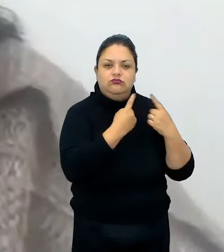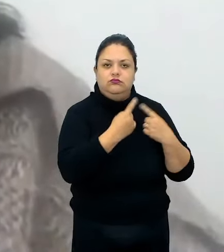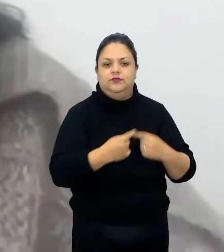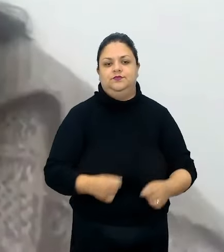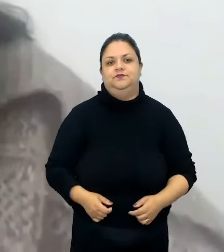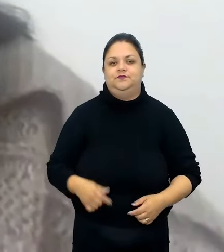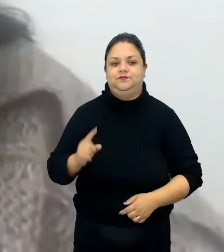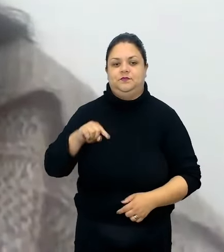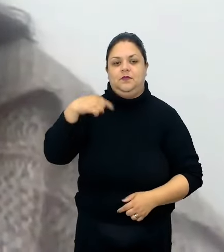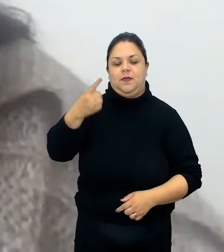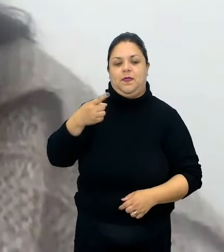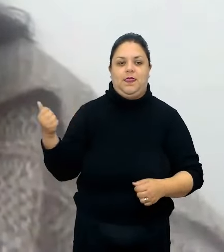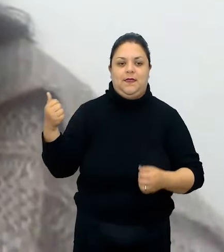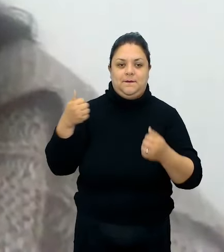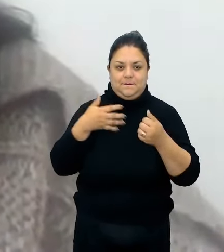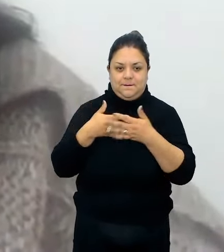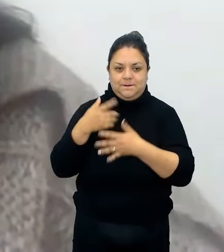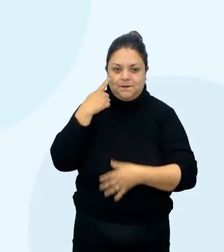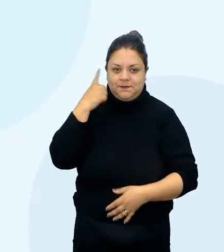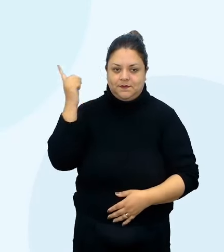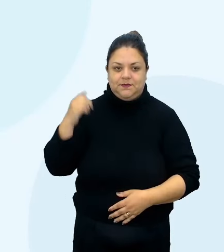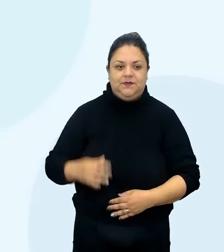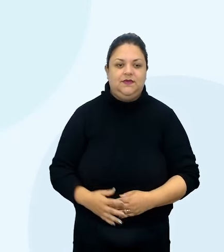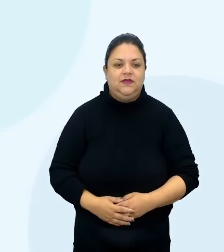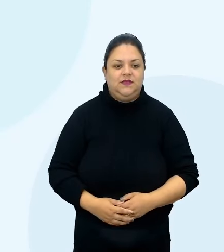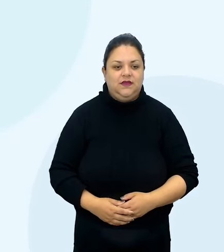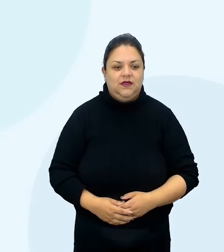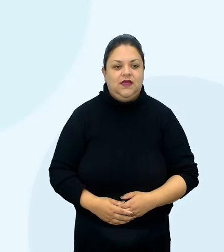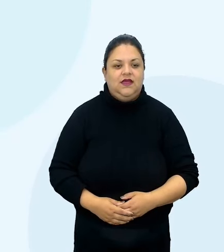pôr o próximo, por favor?